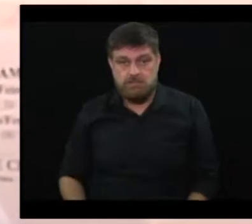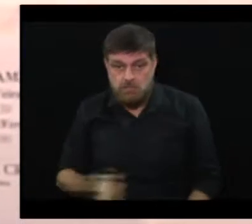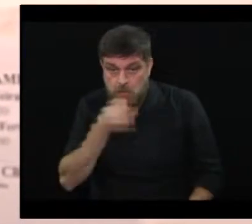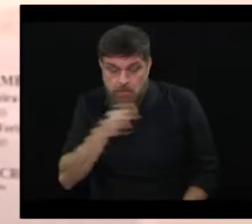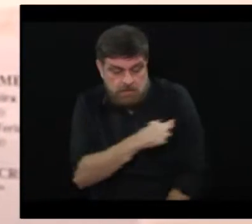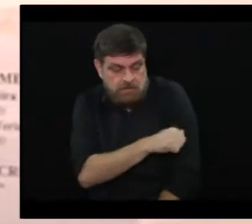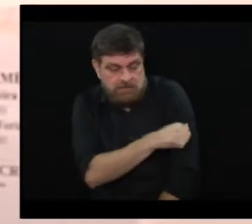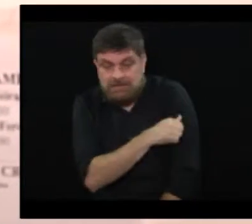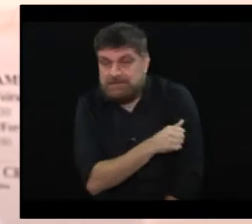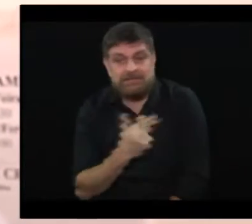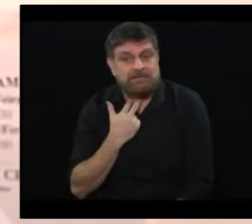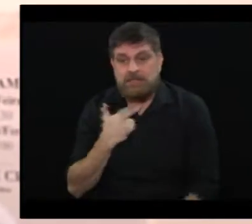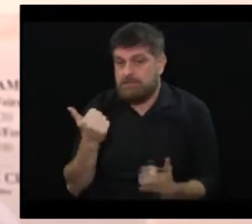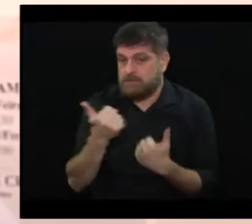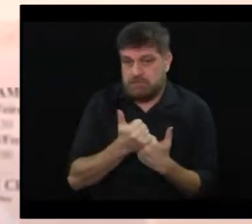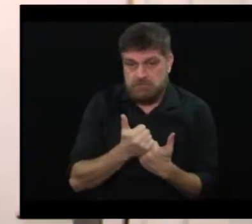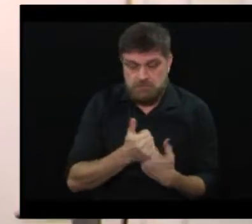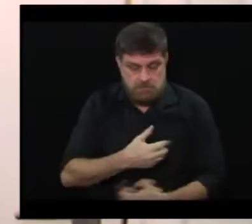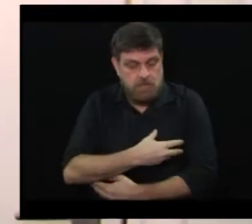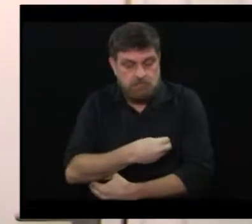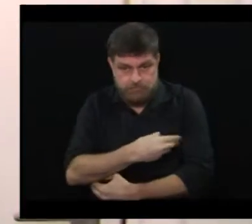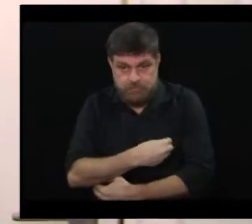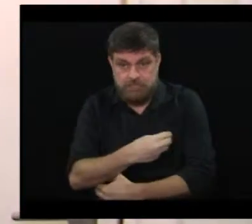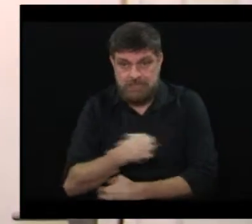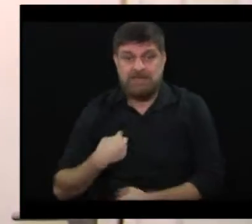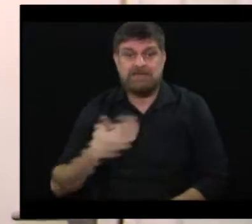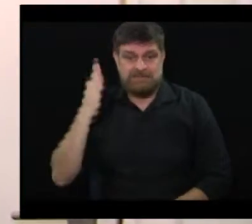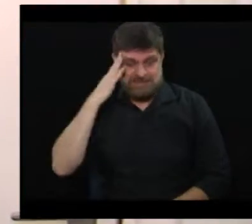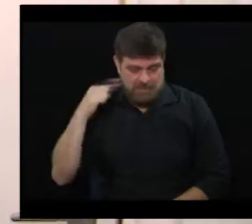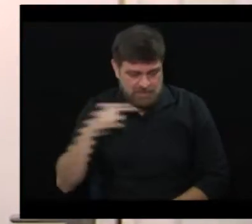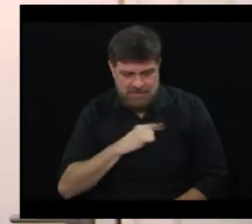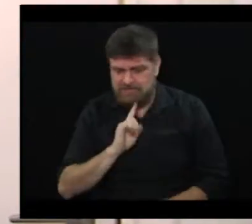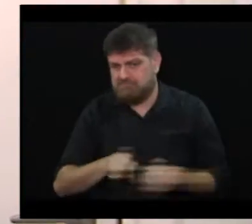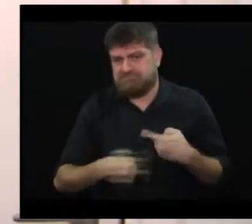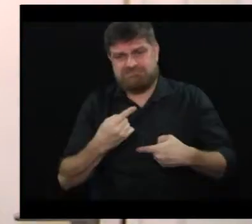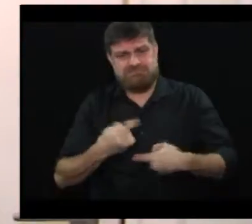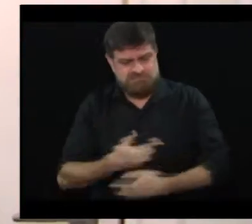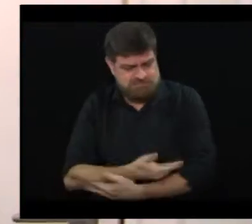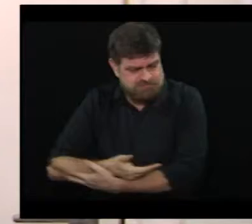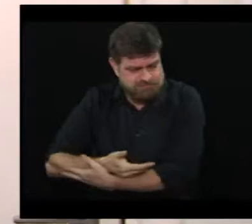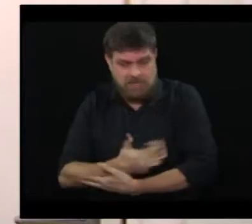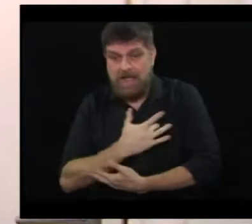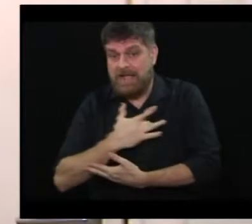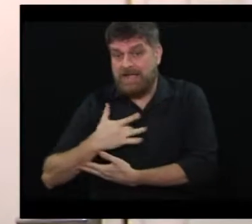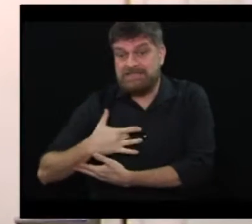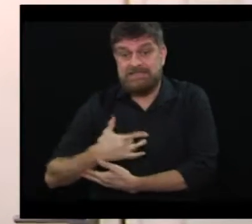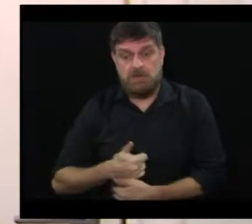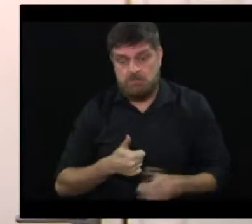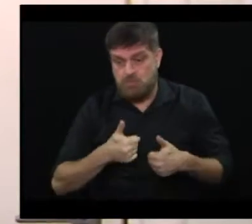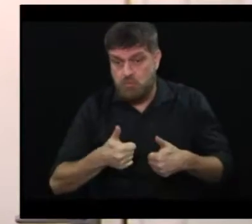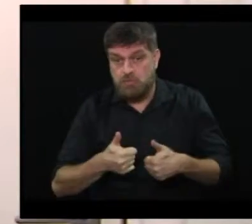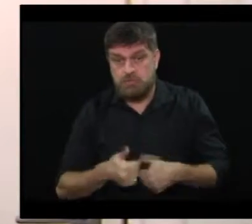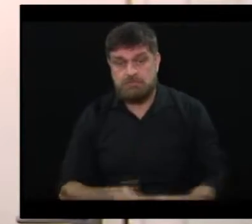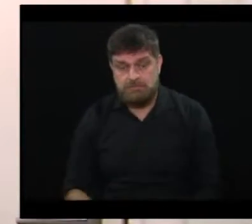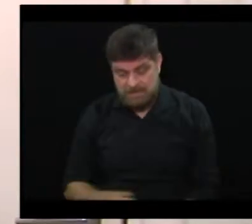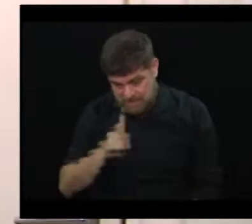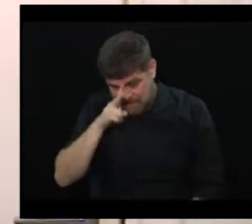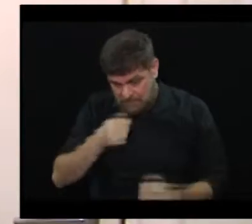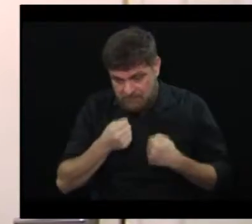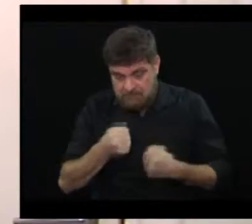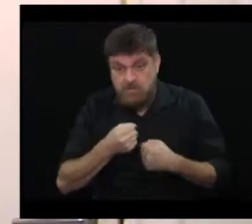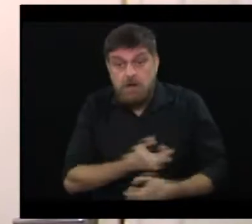substitui 100% o leite materno. Nós sabemos do benefício do leite materno, né? Que melhora a imunidade desses